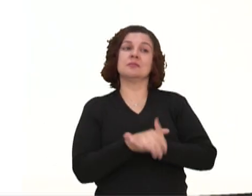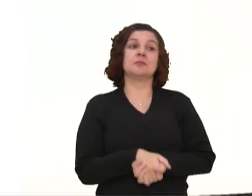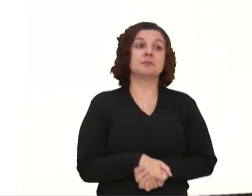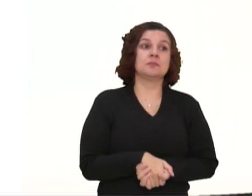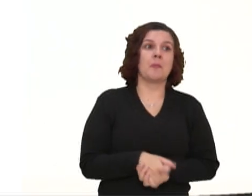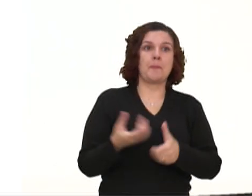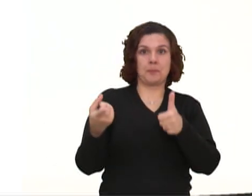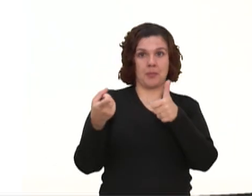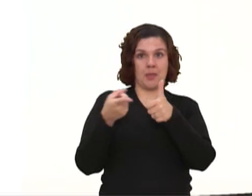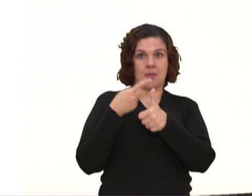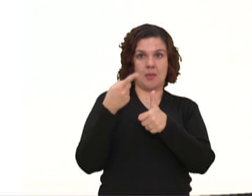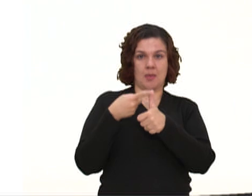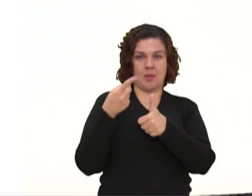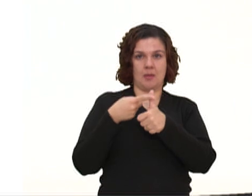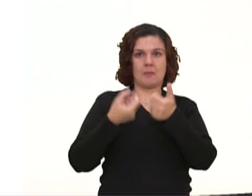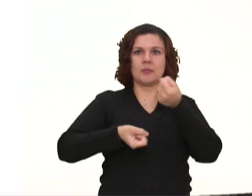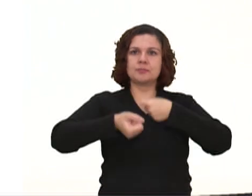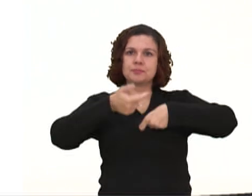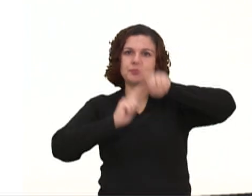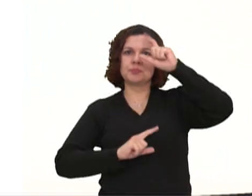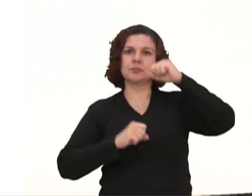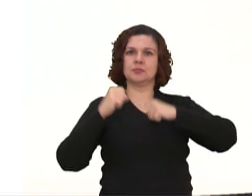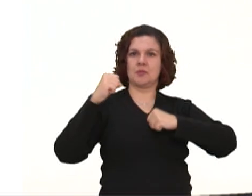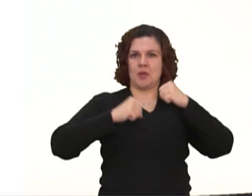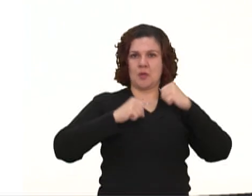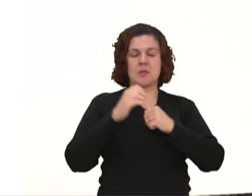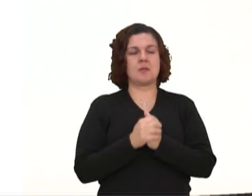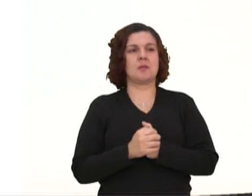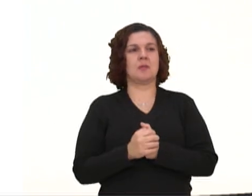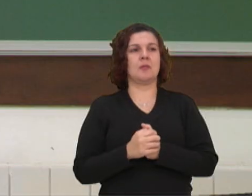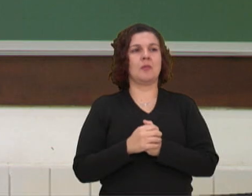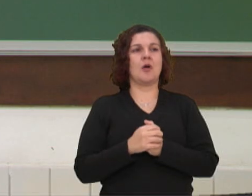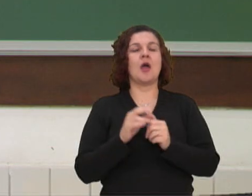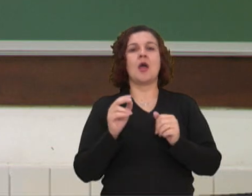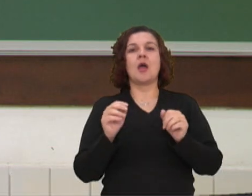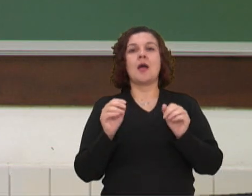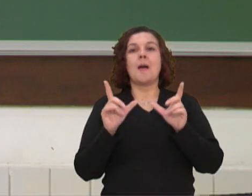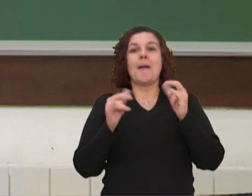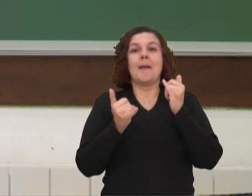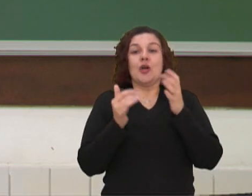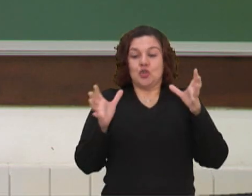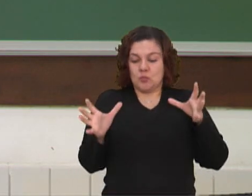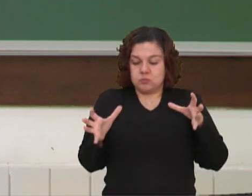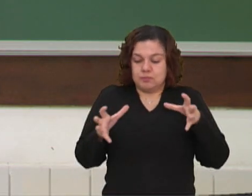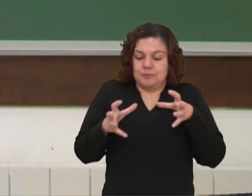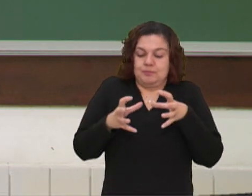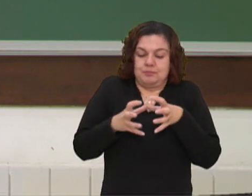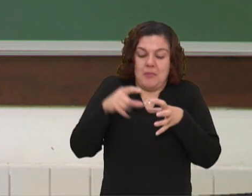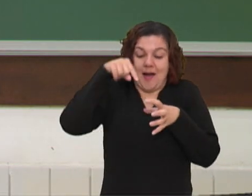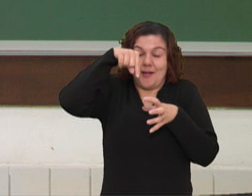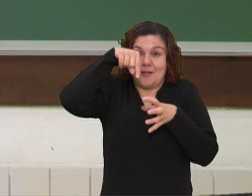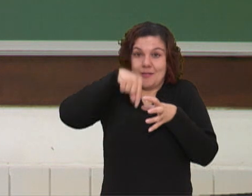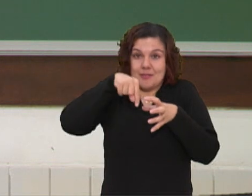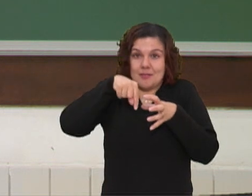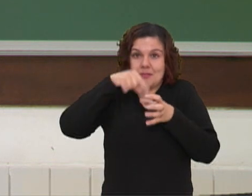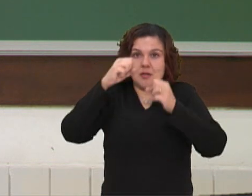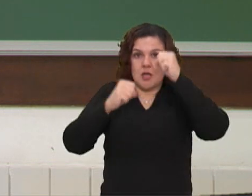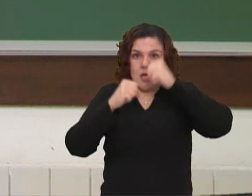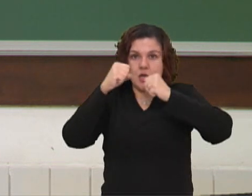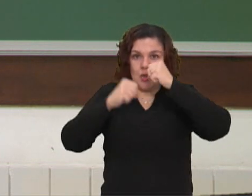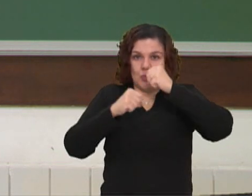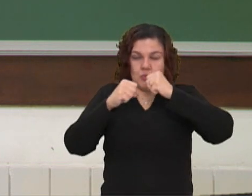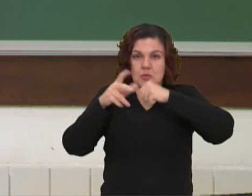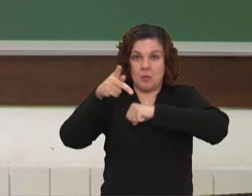primeira Revolução Industrial e na segunda ainda, nós vamos ter o que a gente chama de concentração industrial. Então,